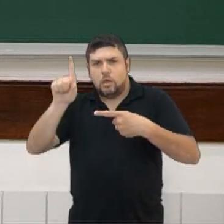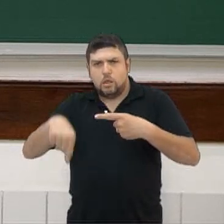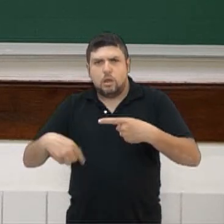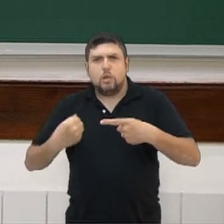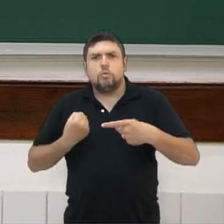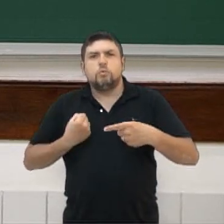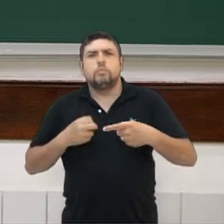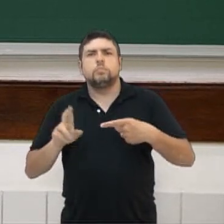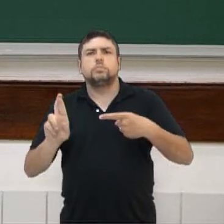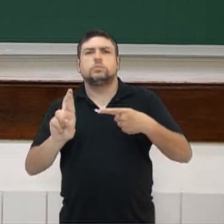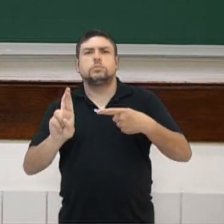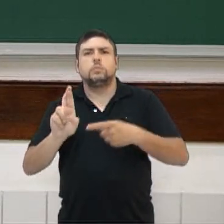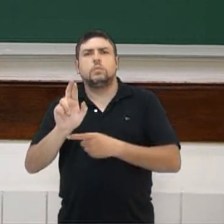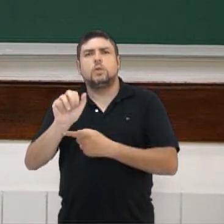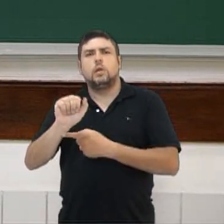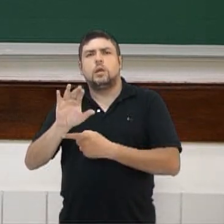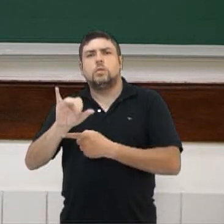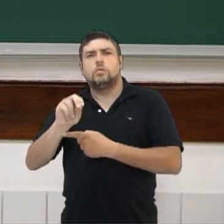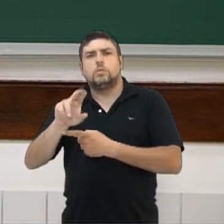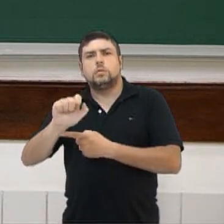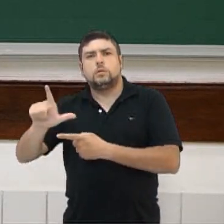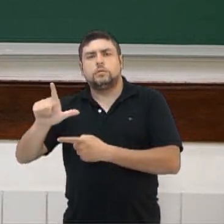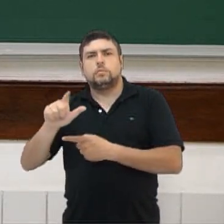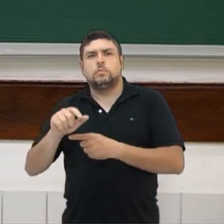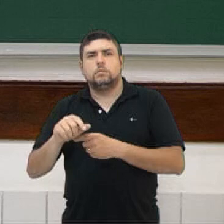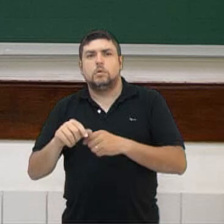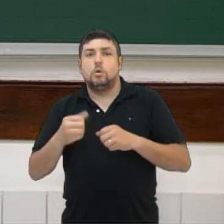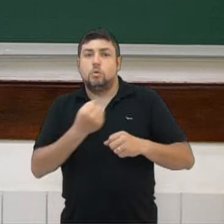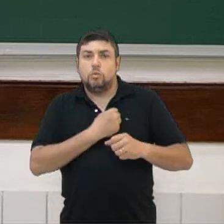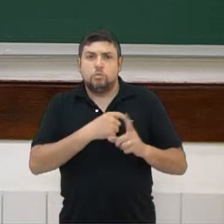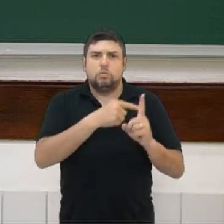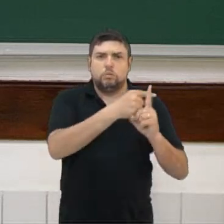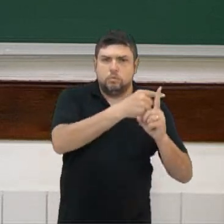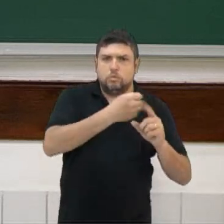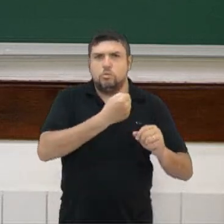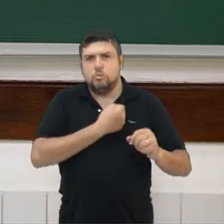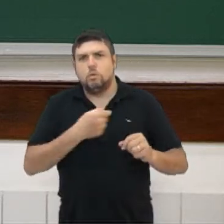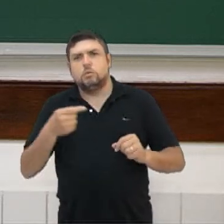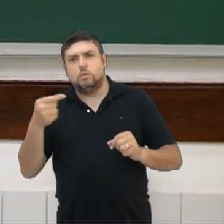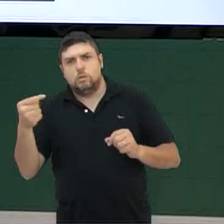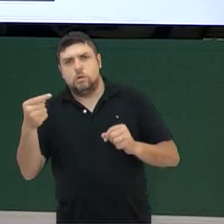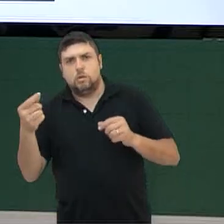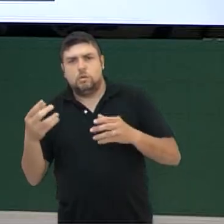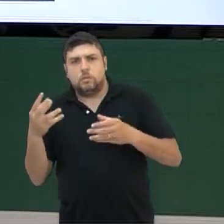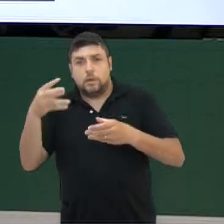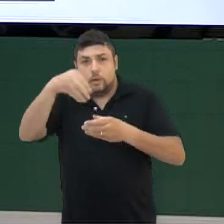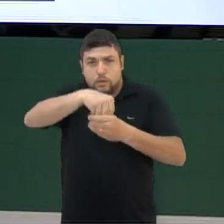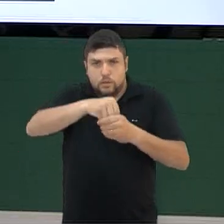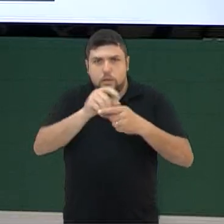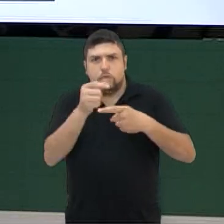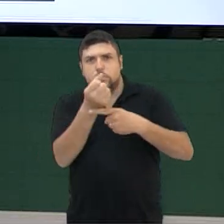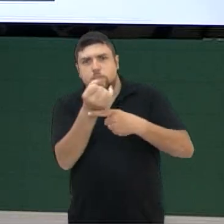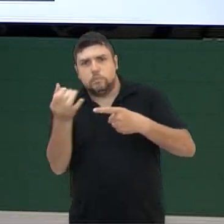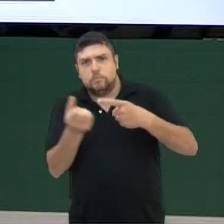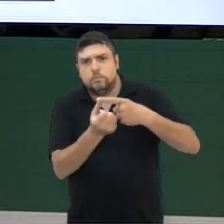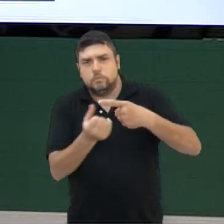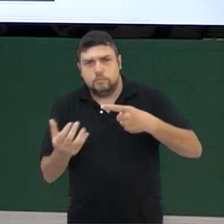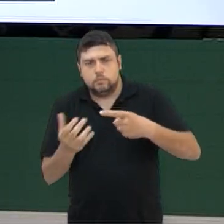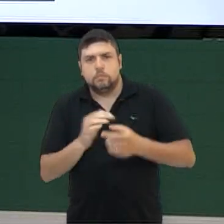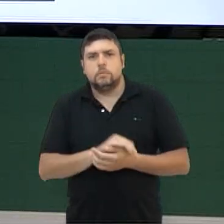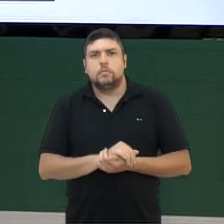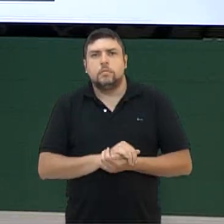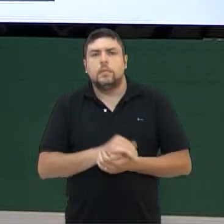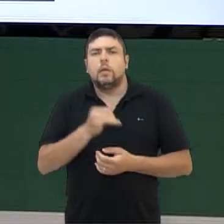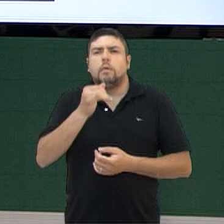Tá? E aqui nós incluímos todos os números positivos e negativos que atendam a esse critério. Então, por exemplo, o